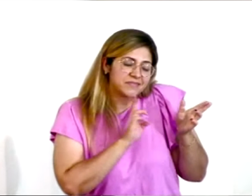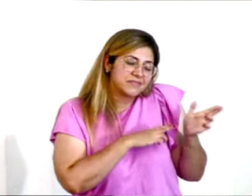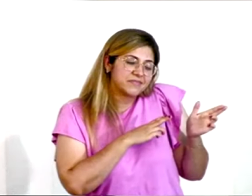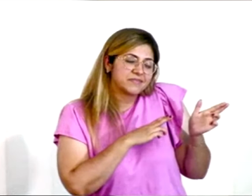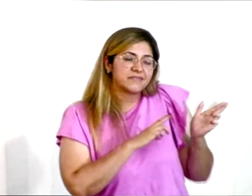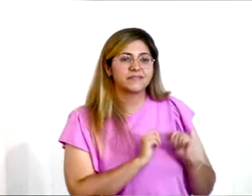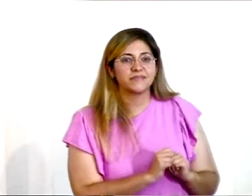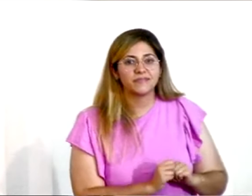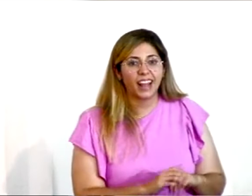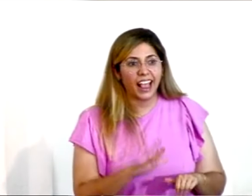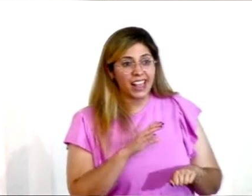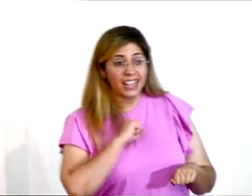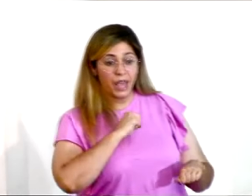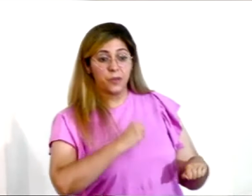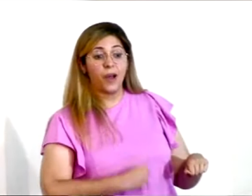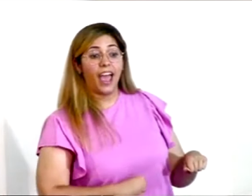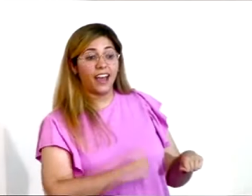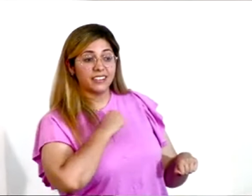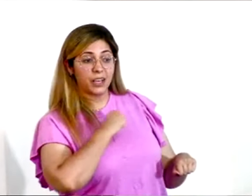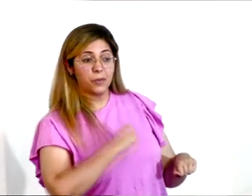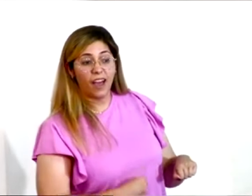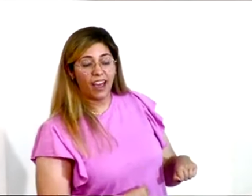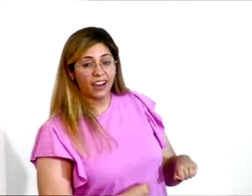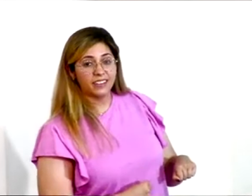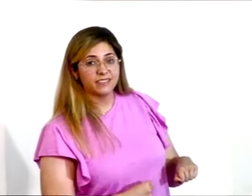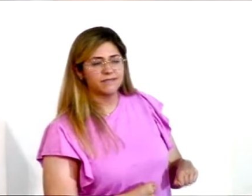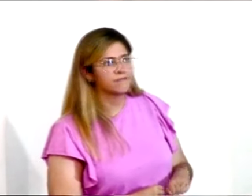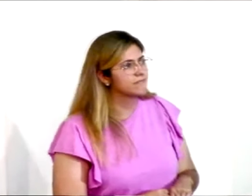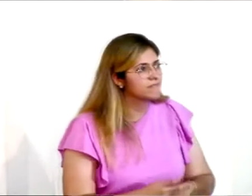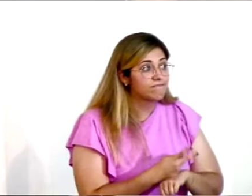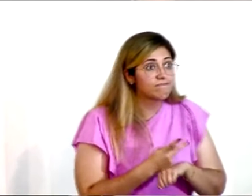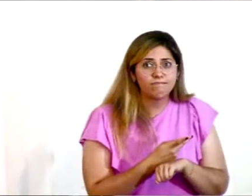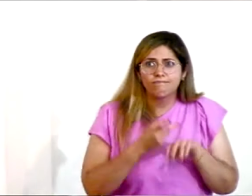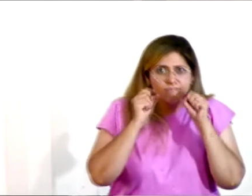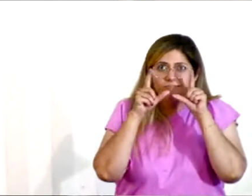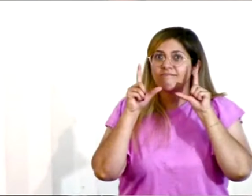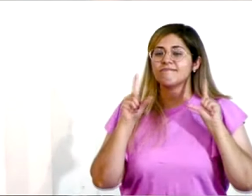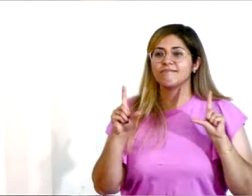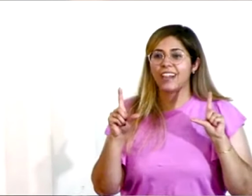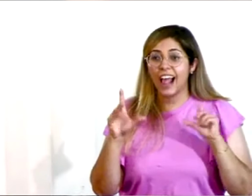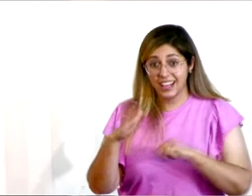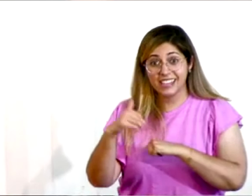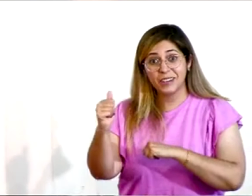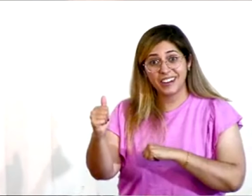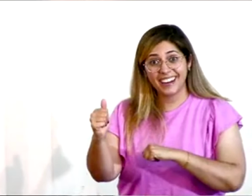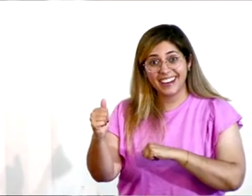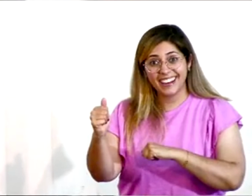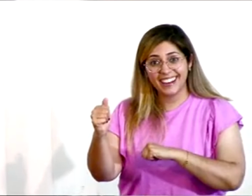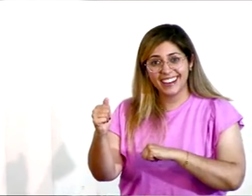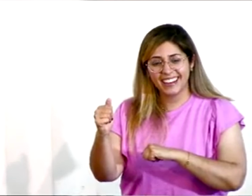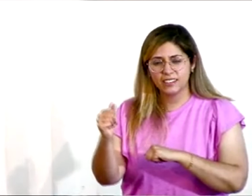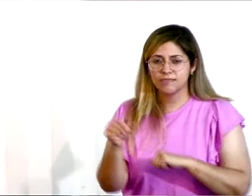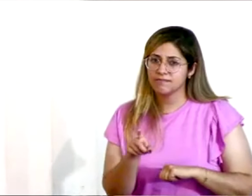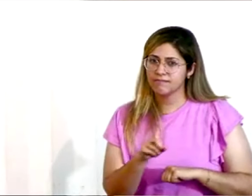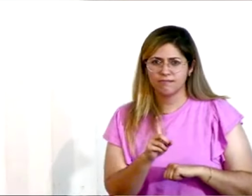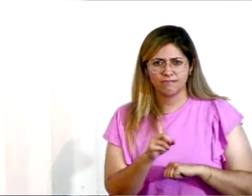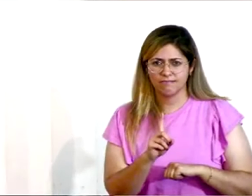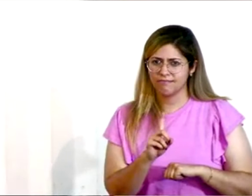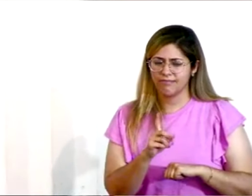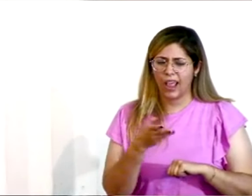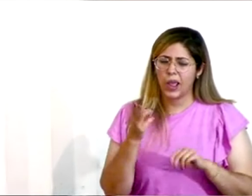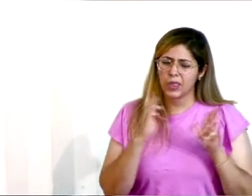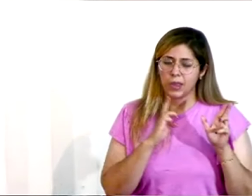de novo a palavra. Samuel. Levante de novo. Mestre, o Senhor está me chamando. Não sou eu.